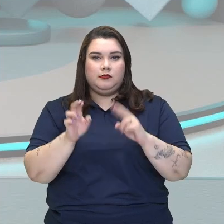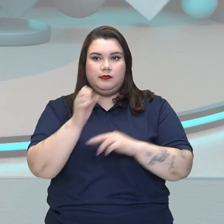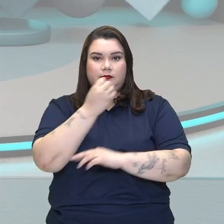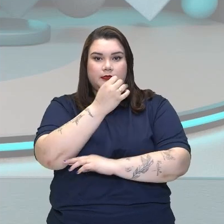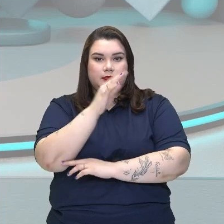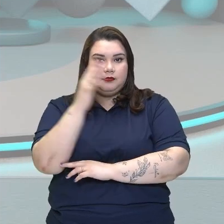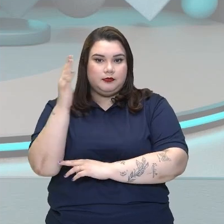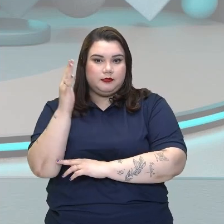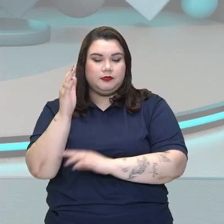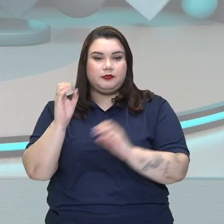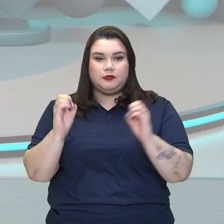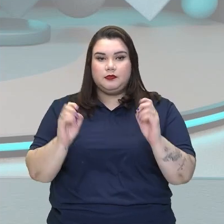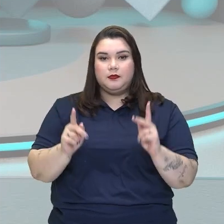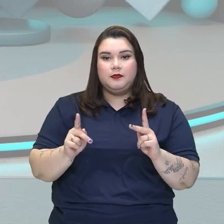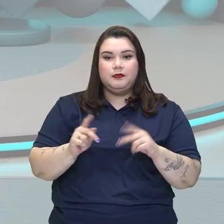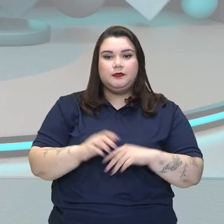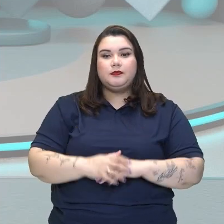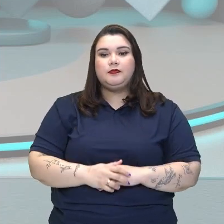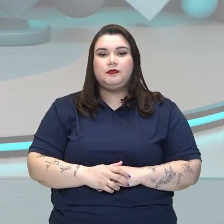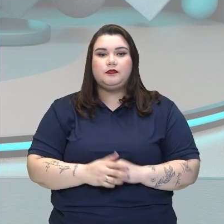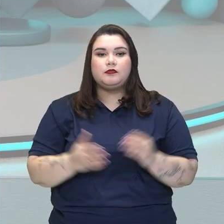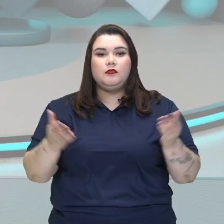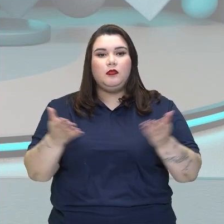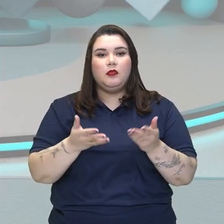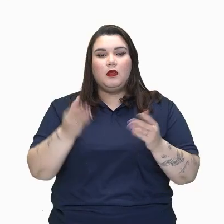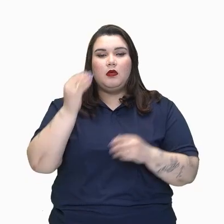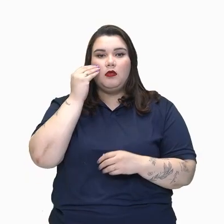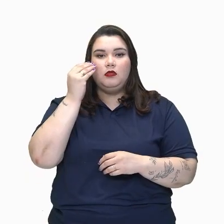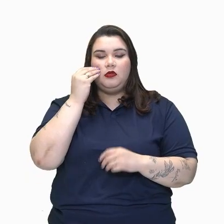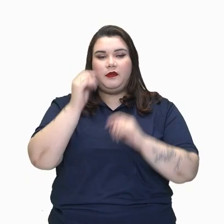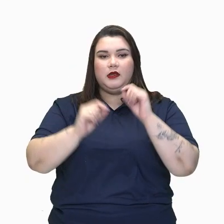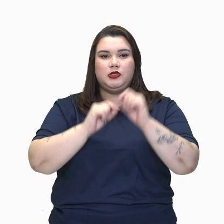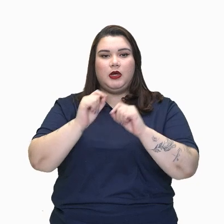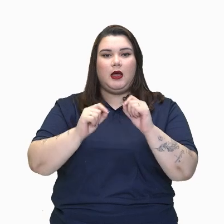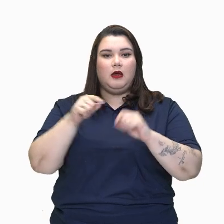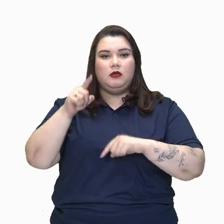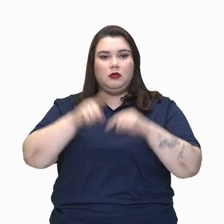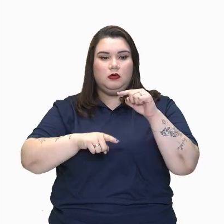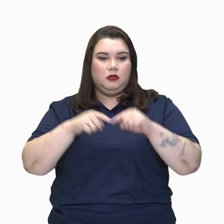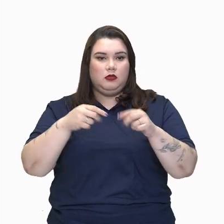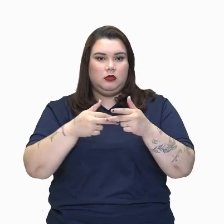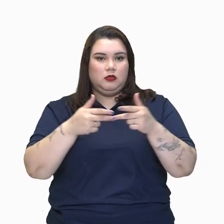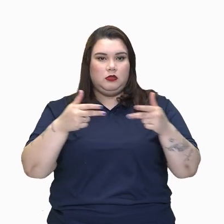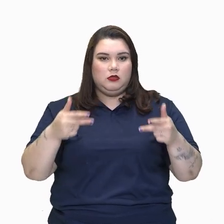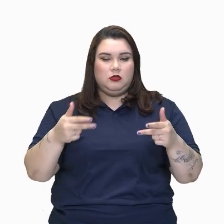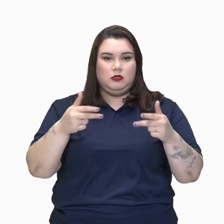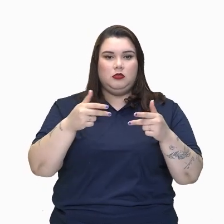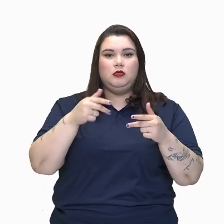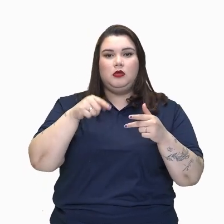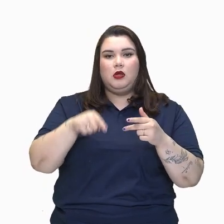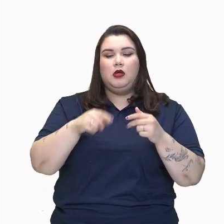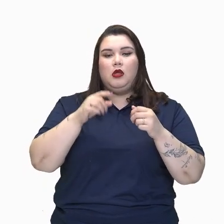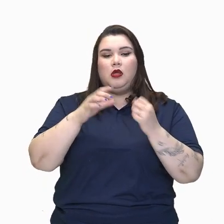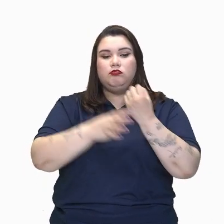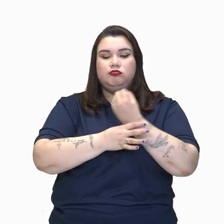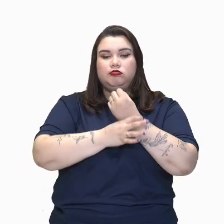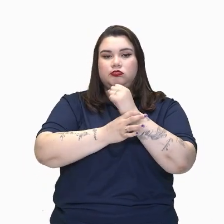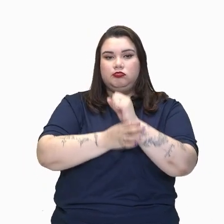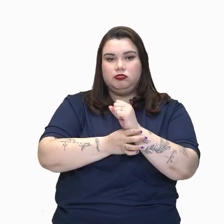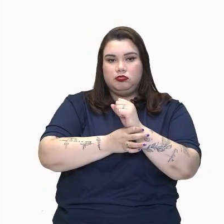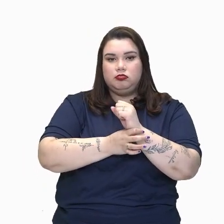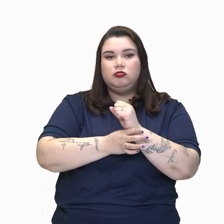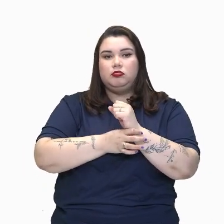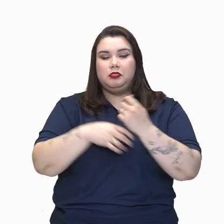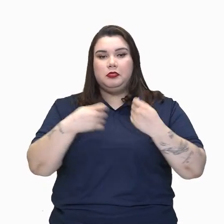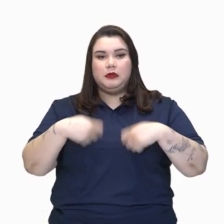ambiente, ok? E agora vamos ver um pouquinho dos equipamentos de segurança. Tá aí, ó, já temos até algumas imagens aí, né?